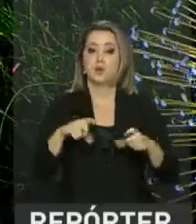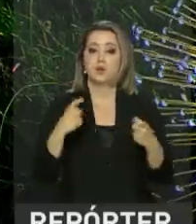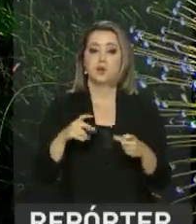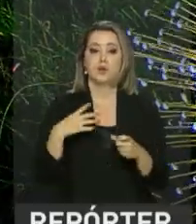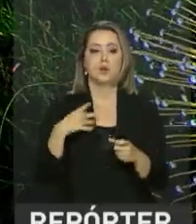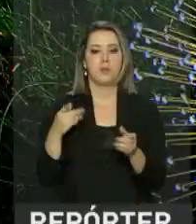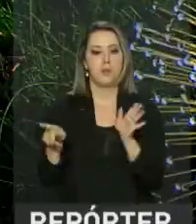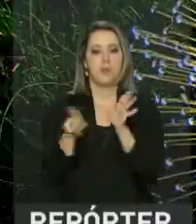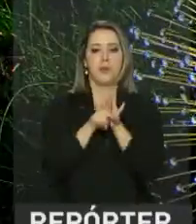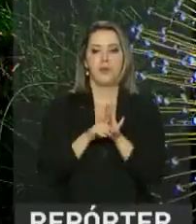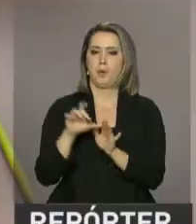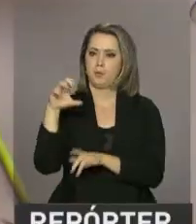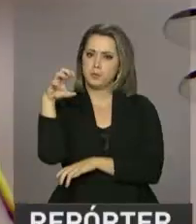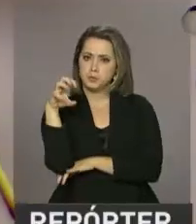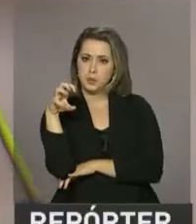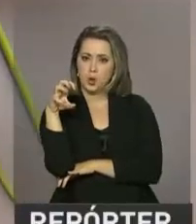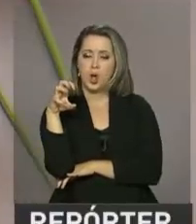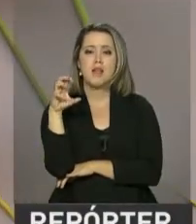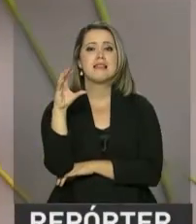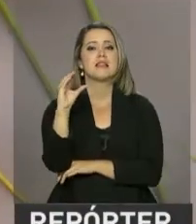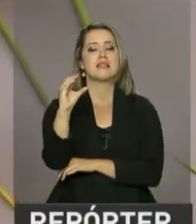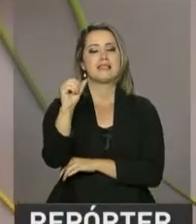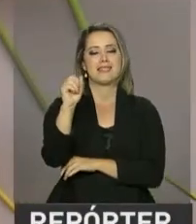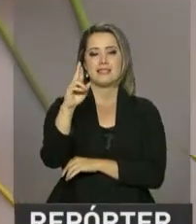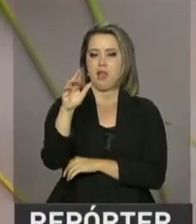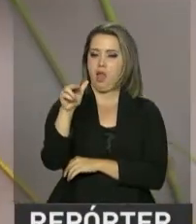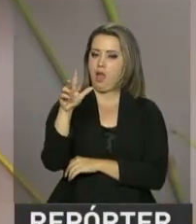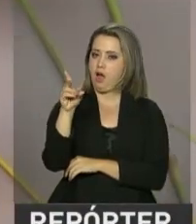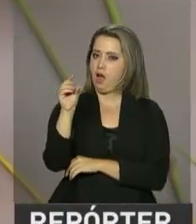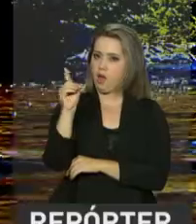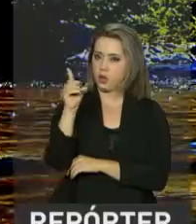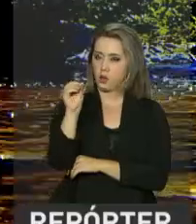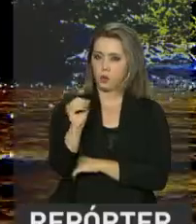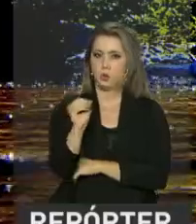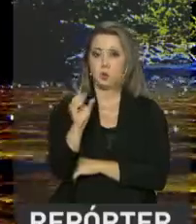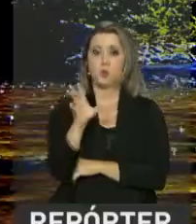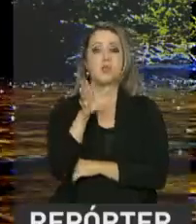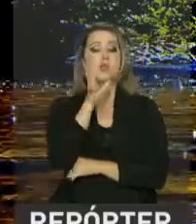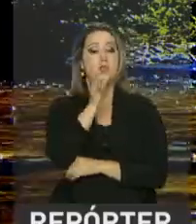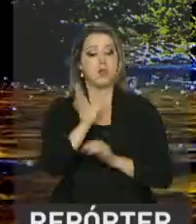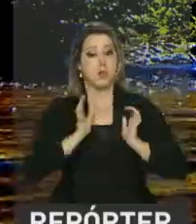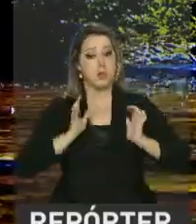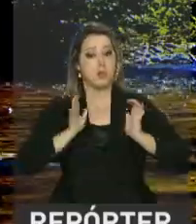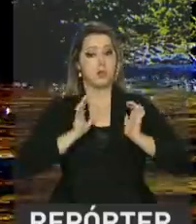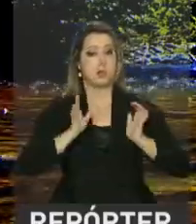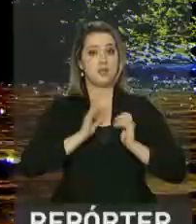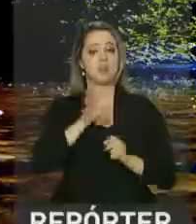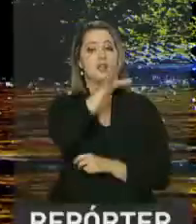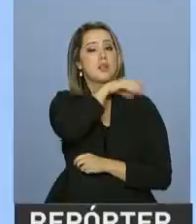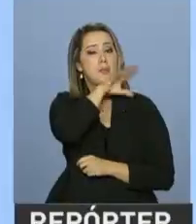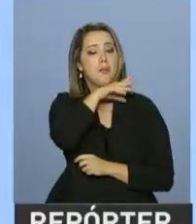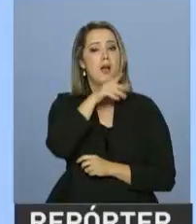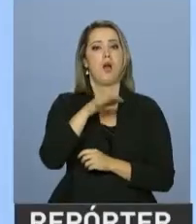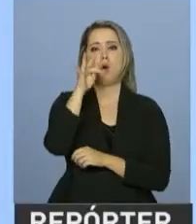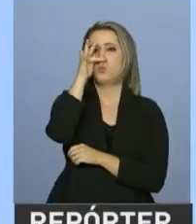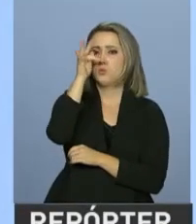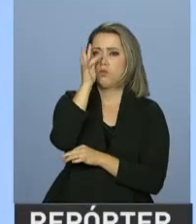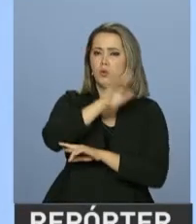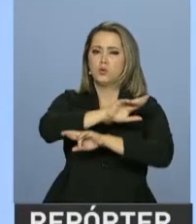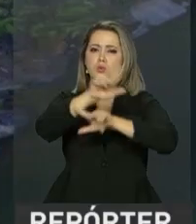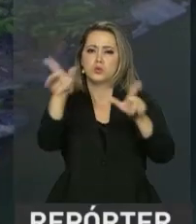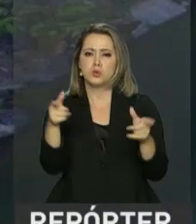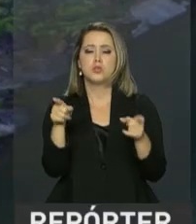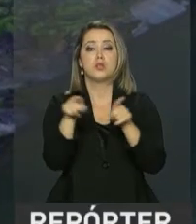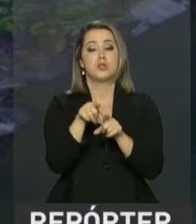vegetação típica do cerrado e uma riqueza biológica única no mundo os ecossistemas escondem espécies ameaçadas de extinção